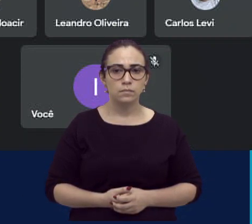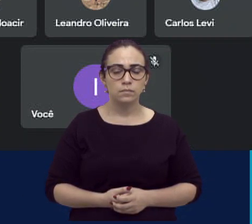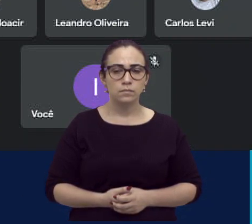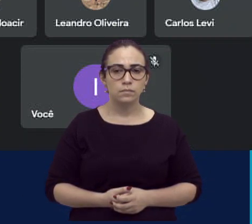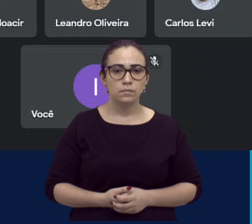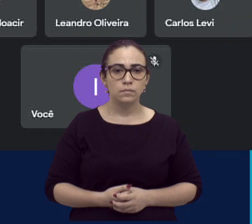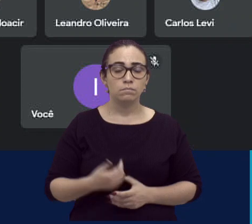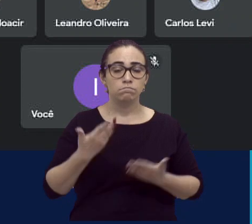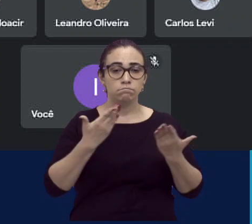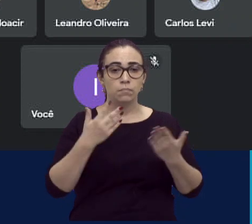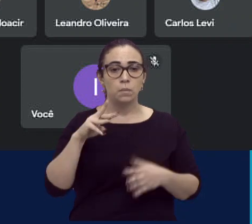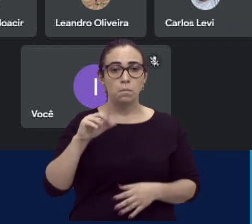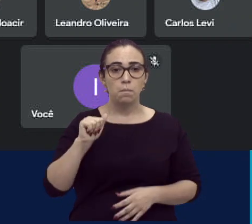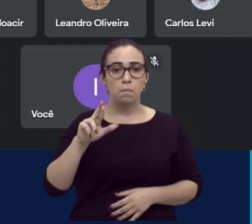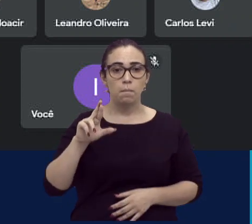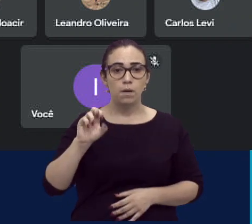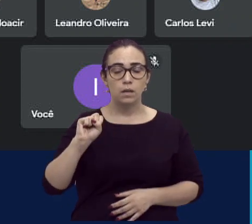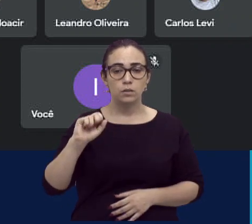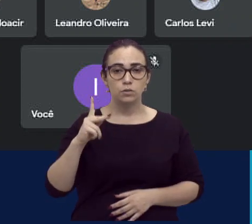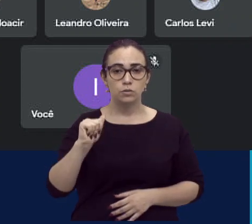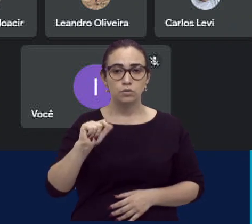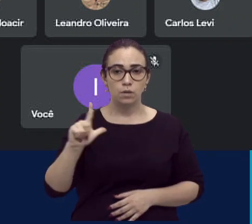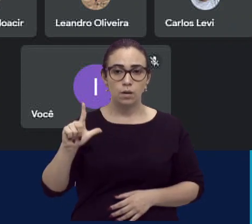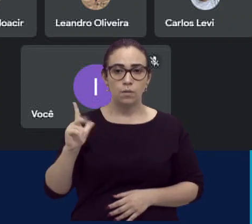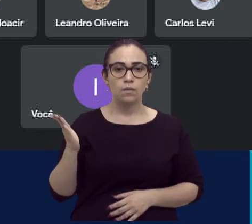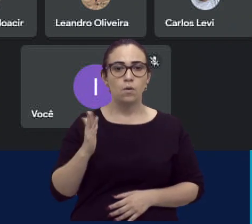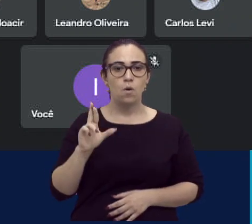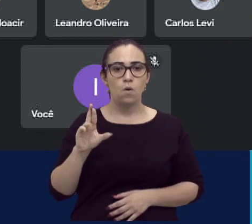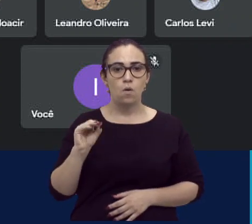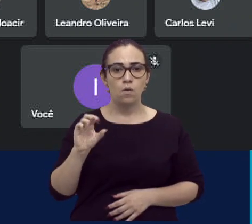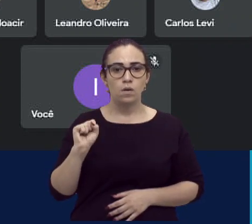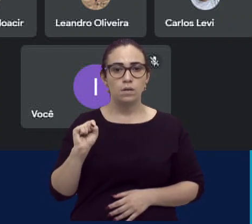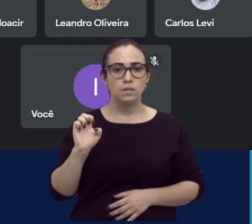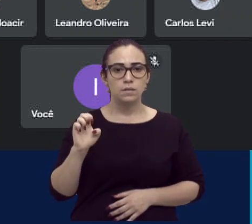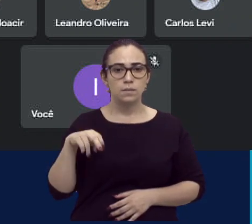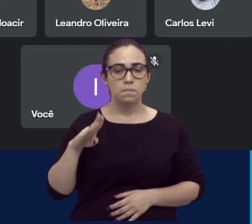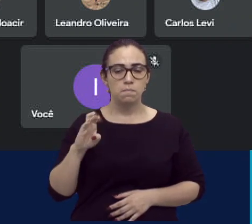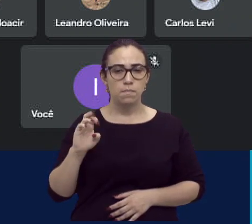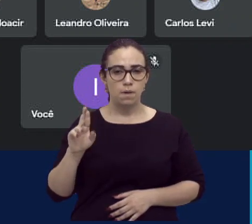O Marshall Rosenberg é esse moço aí.